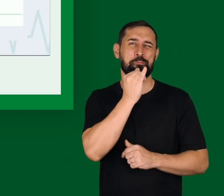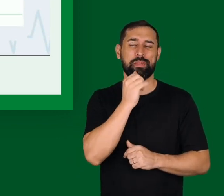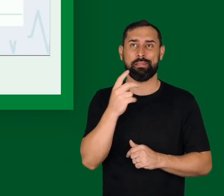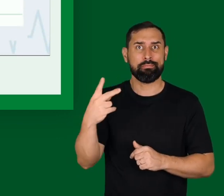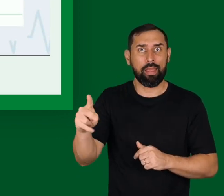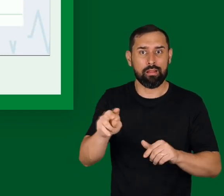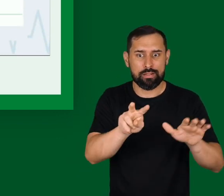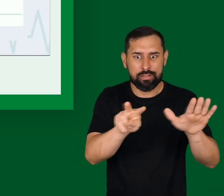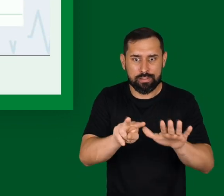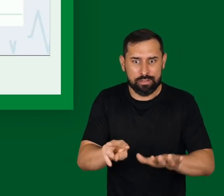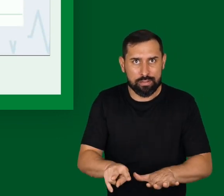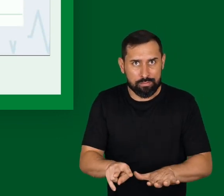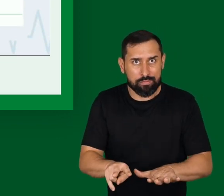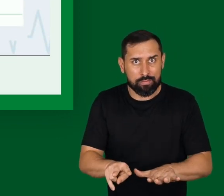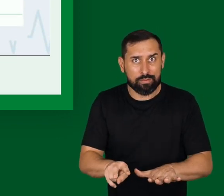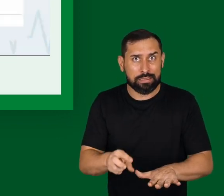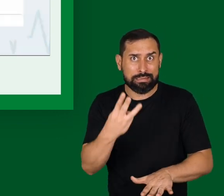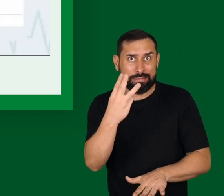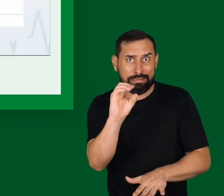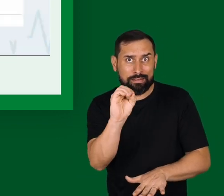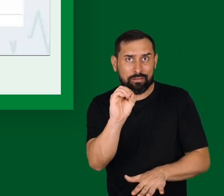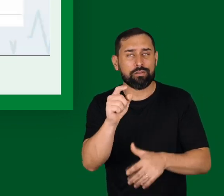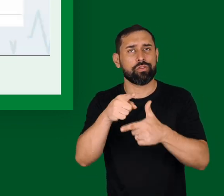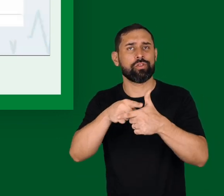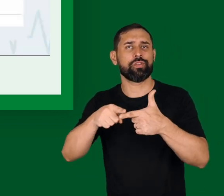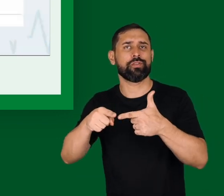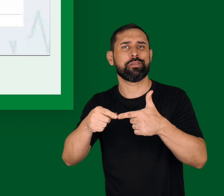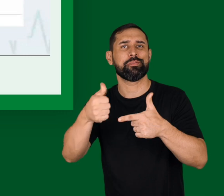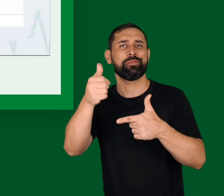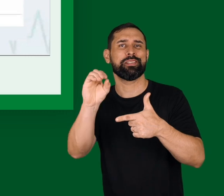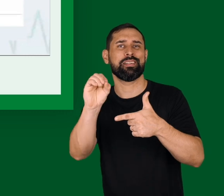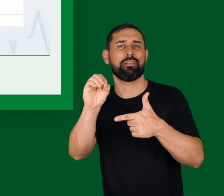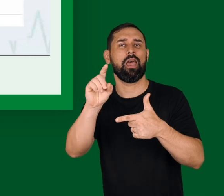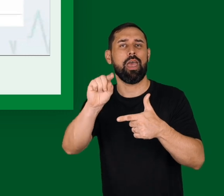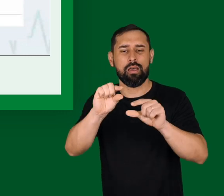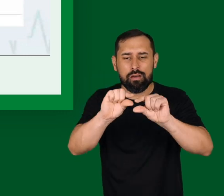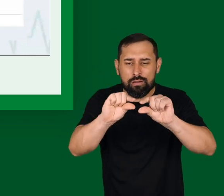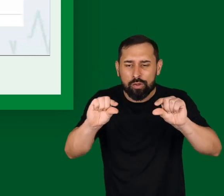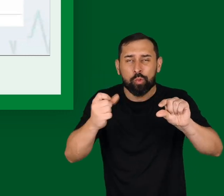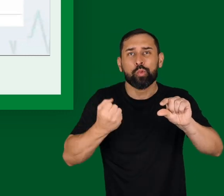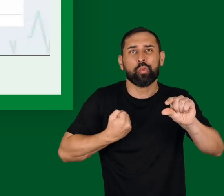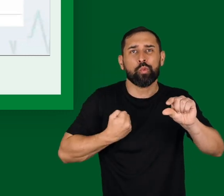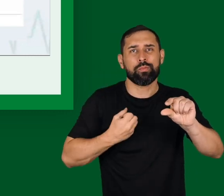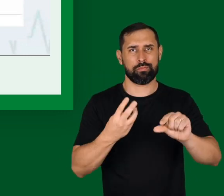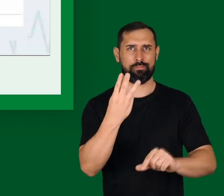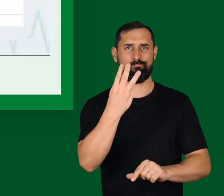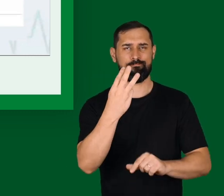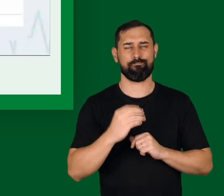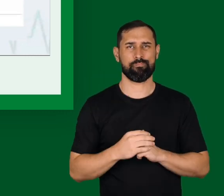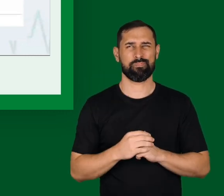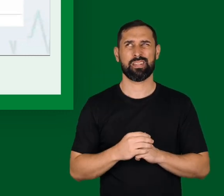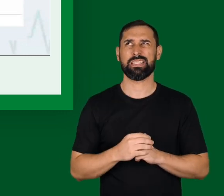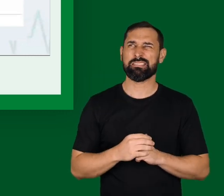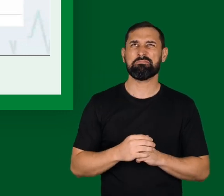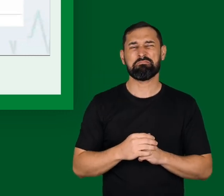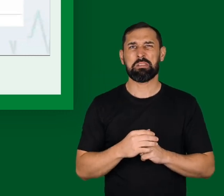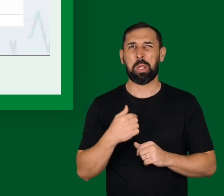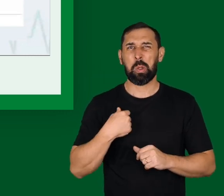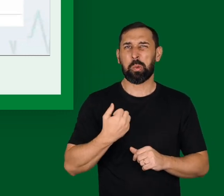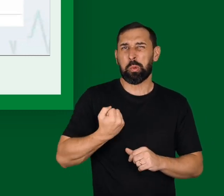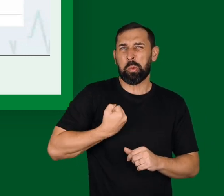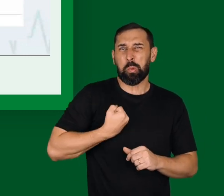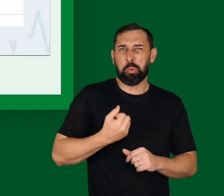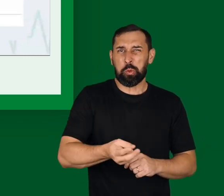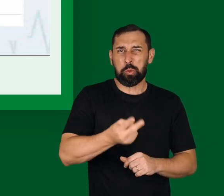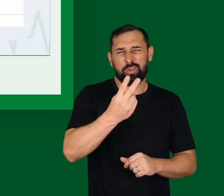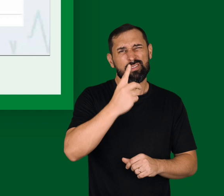10. Então, se o menino tem 30 semanas, a gente pode, dividindo por 10, vai estar ali usando um tubo 3. Raramente